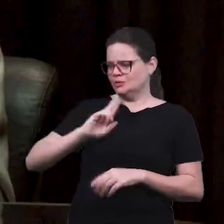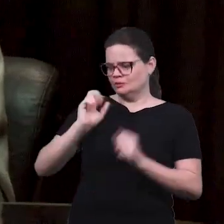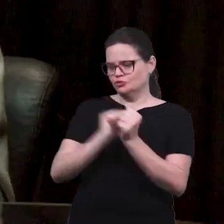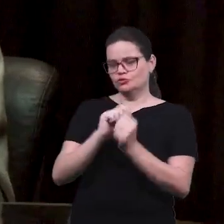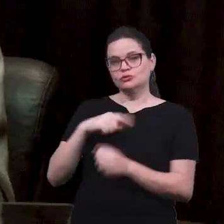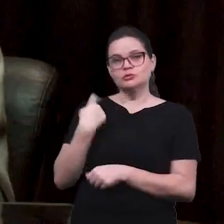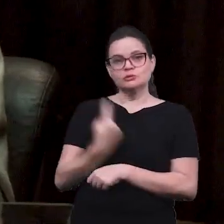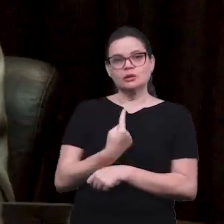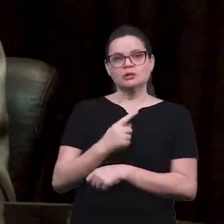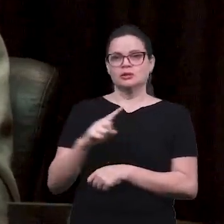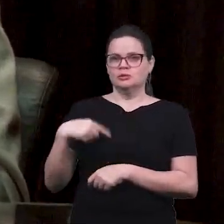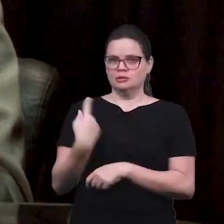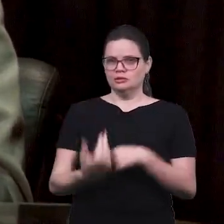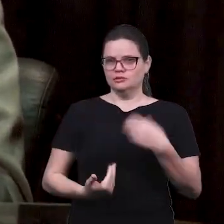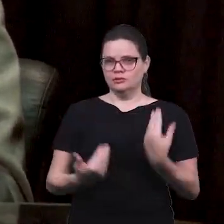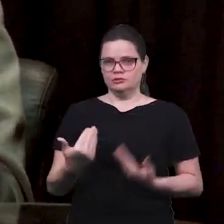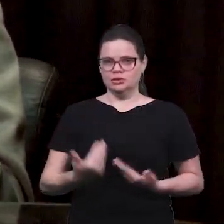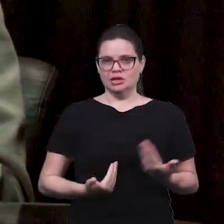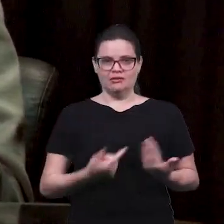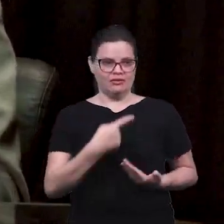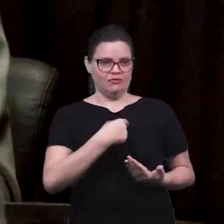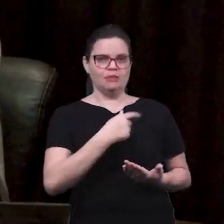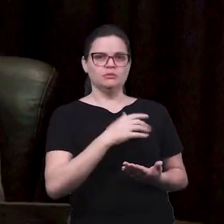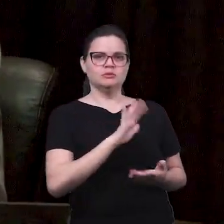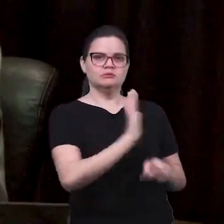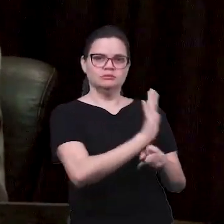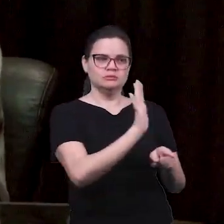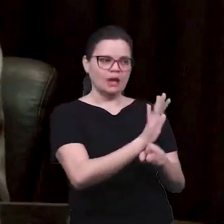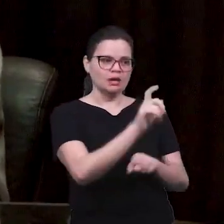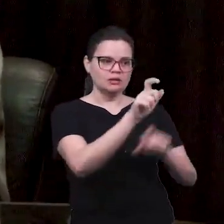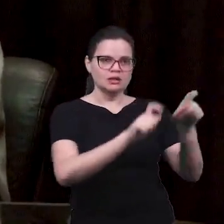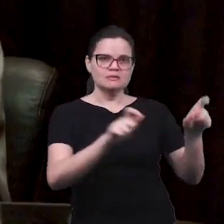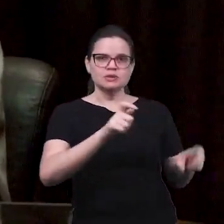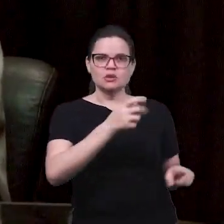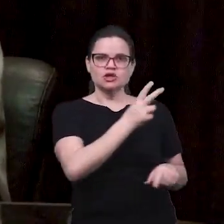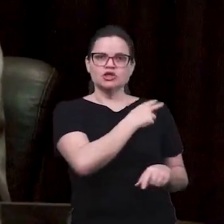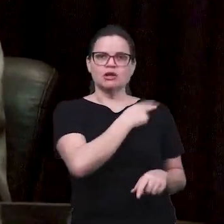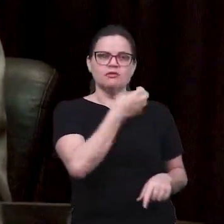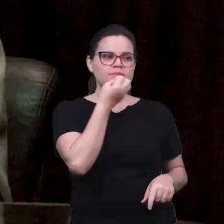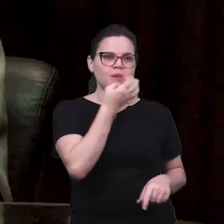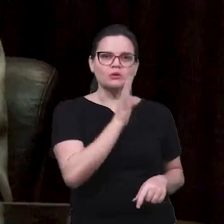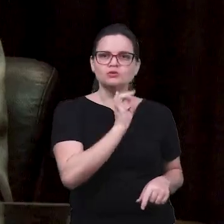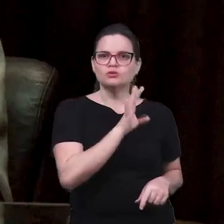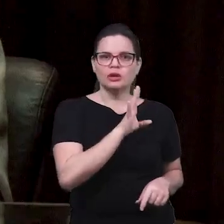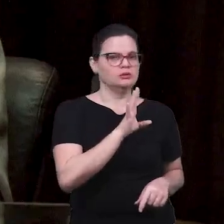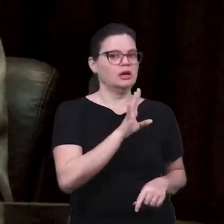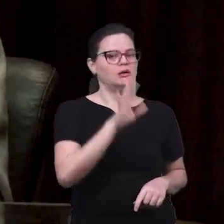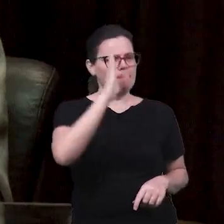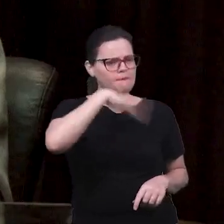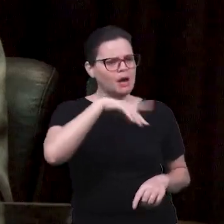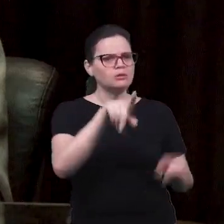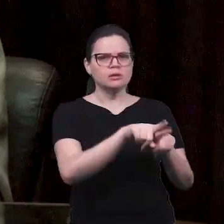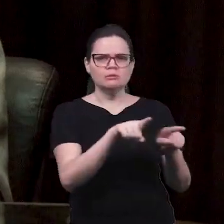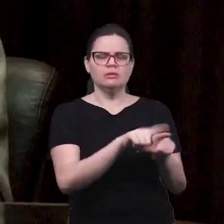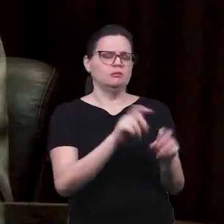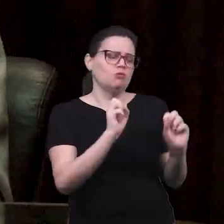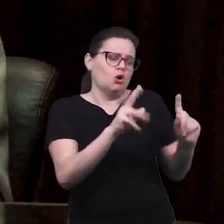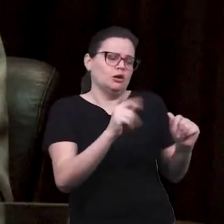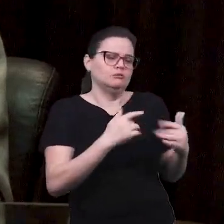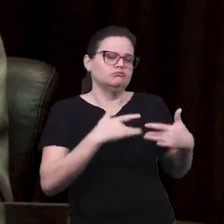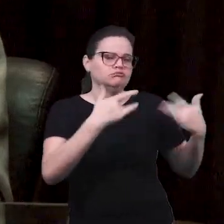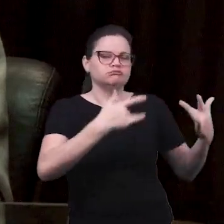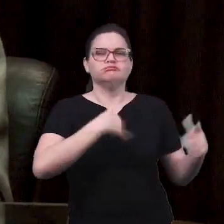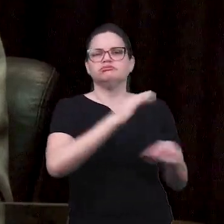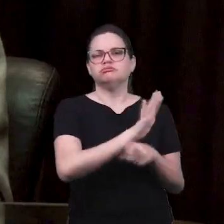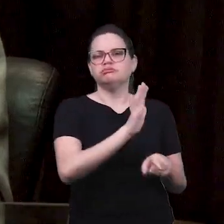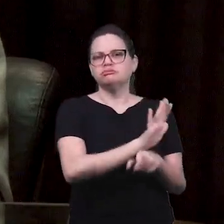vamos servir nós só os bons, a palavra fala, nós vamos servir os maus também. E o Senhor vai nos sustentar, vai nos honrar e vai